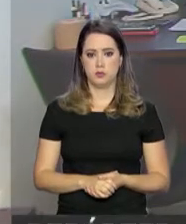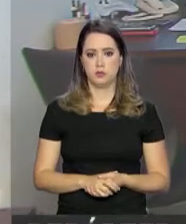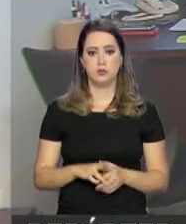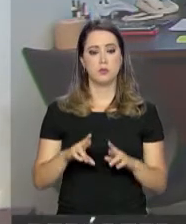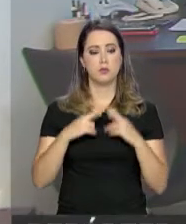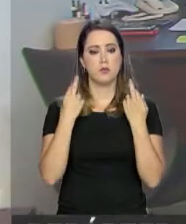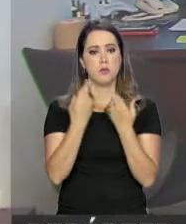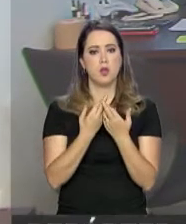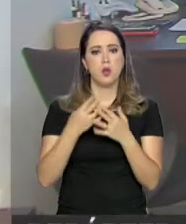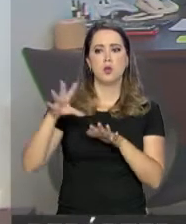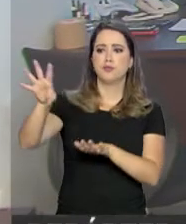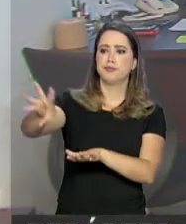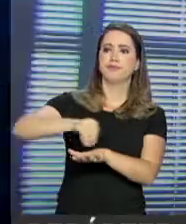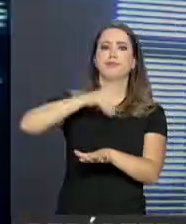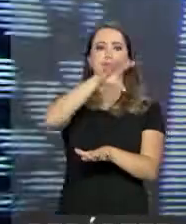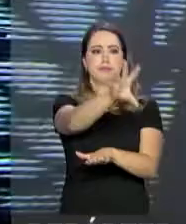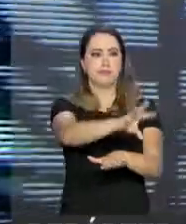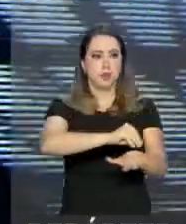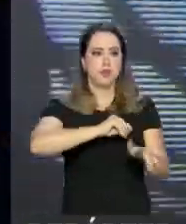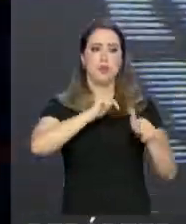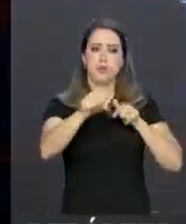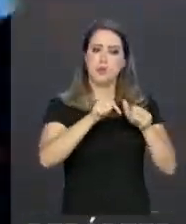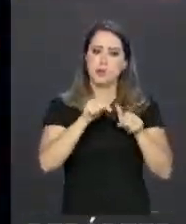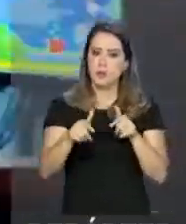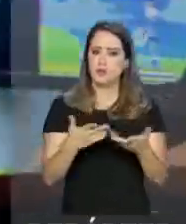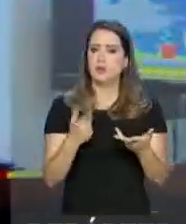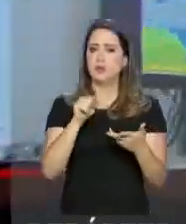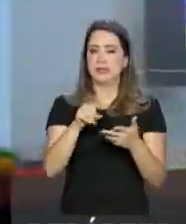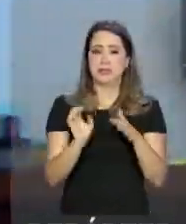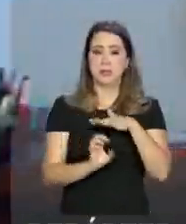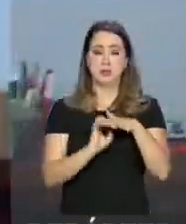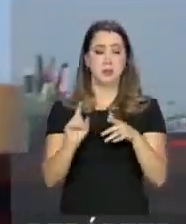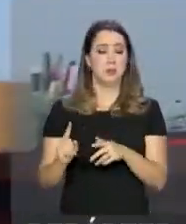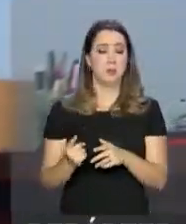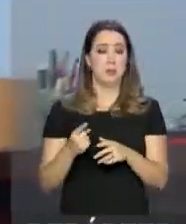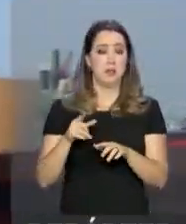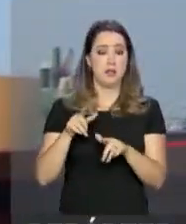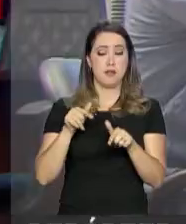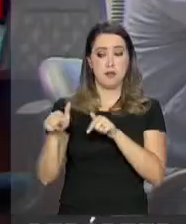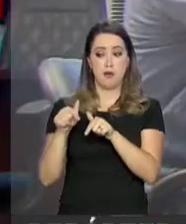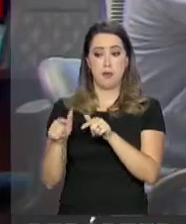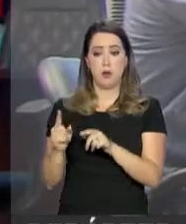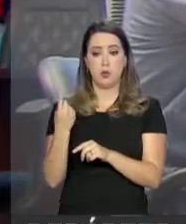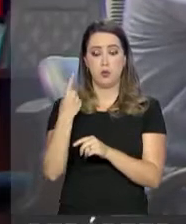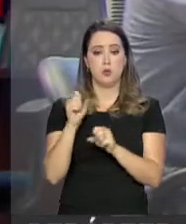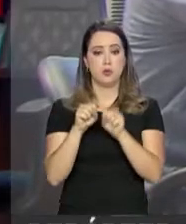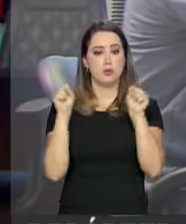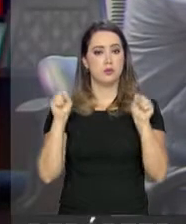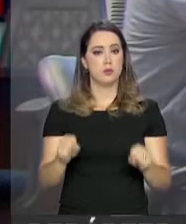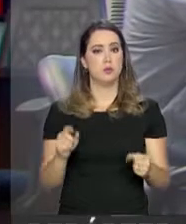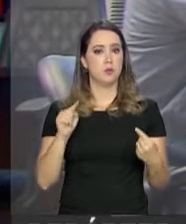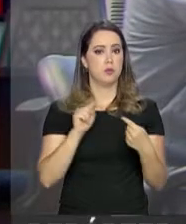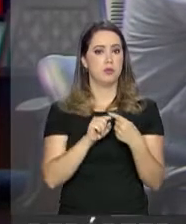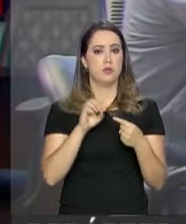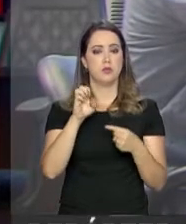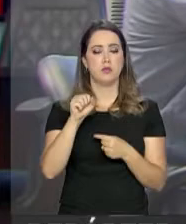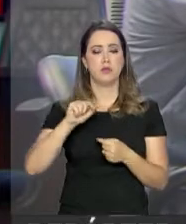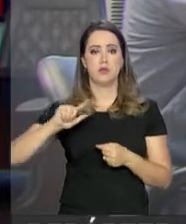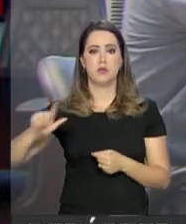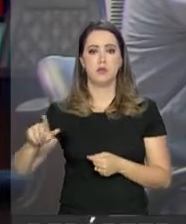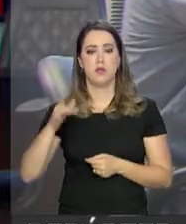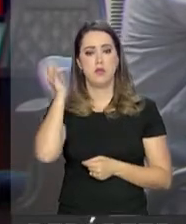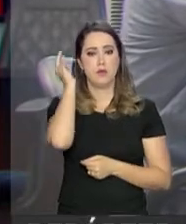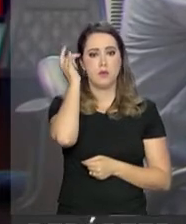Reunir informações de empresas e trabalhadores em um único sistema. Este é o objetivo do E-Social. Além